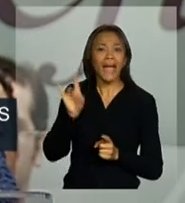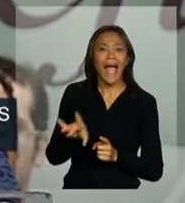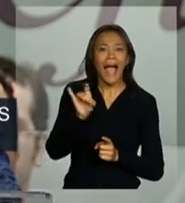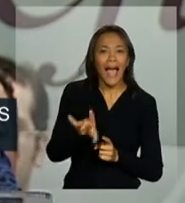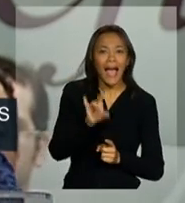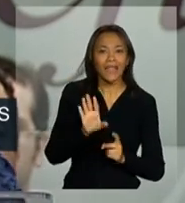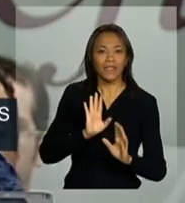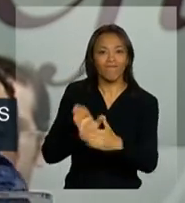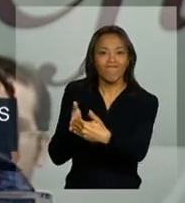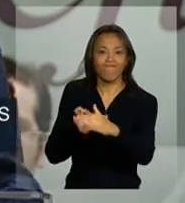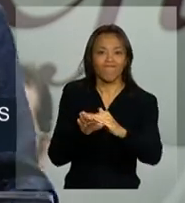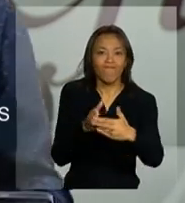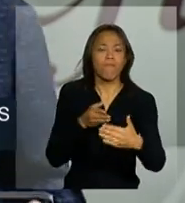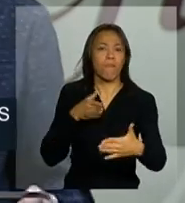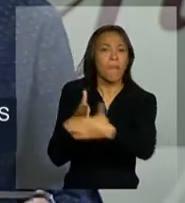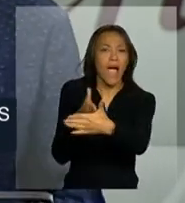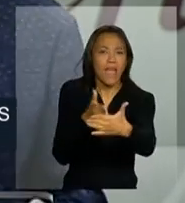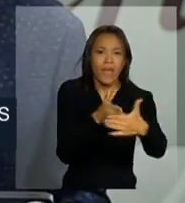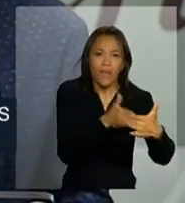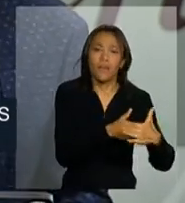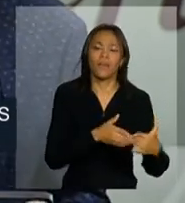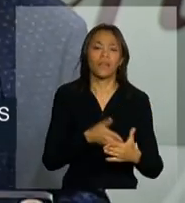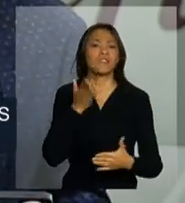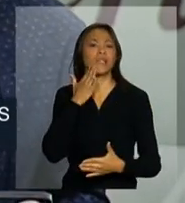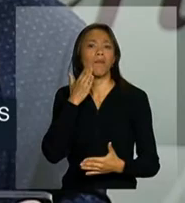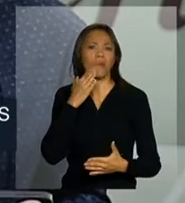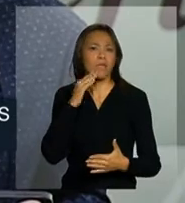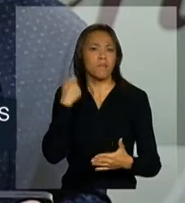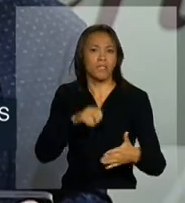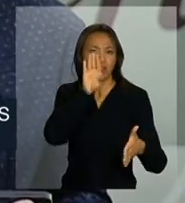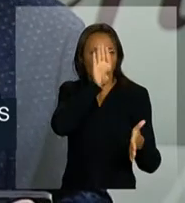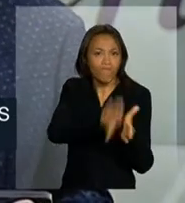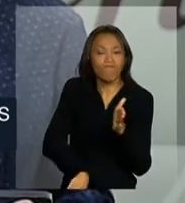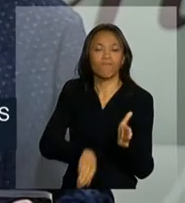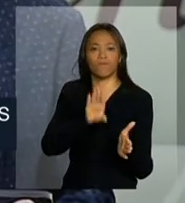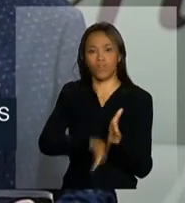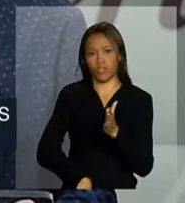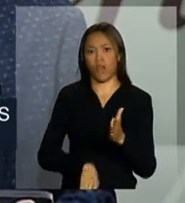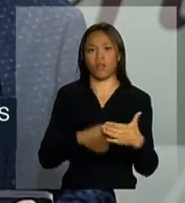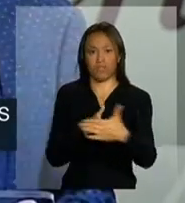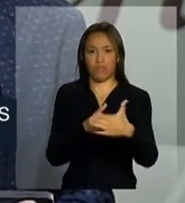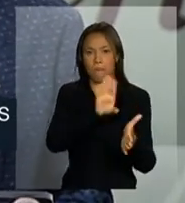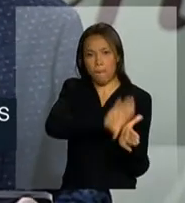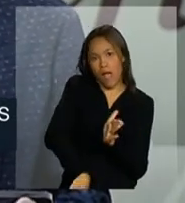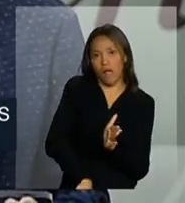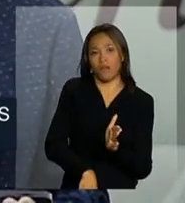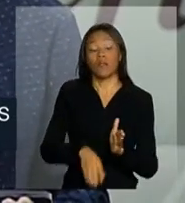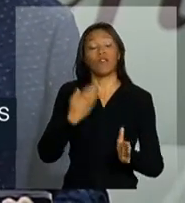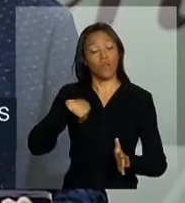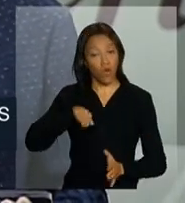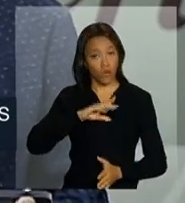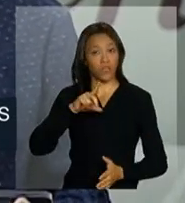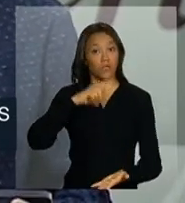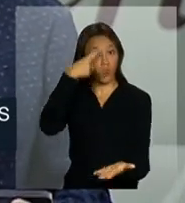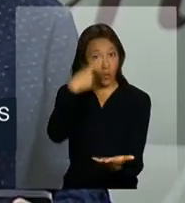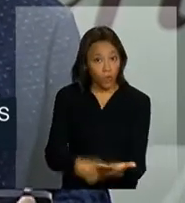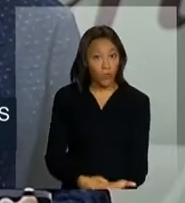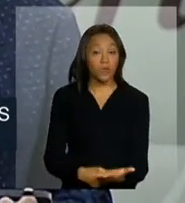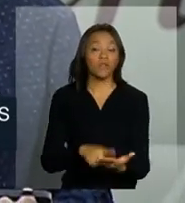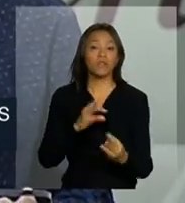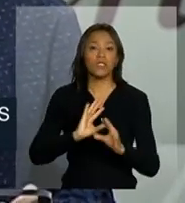para cada tipo de barreira que precisar ser removida. Nós nos comprometemos a